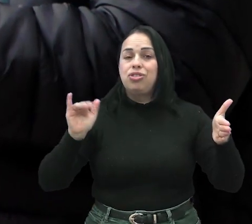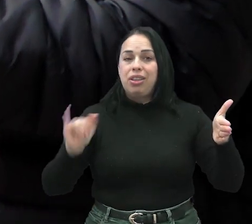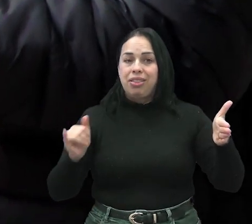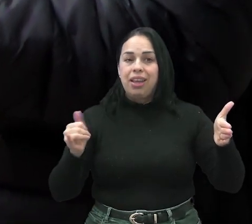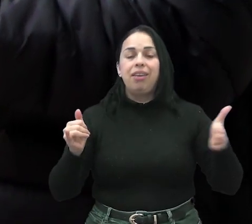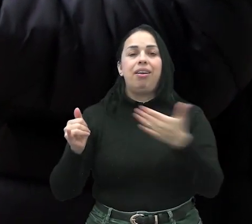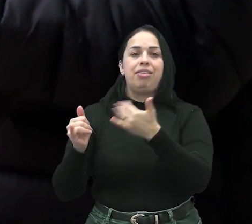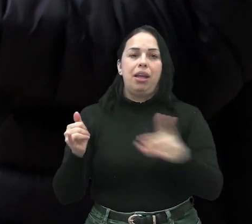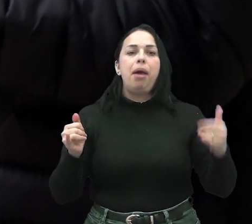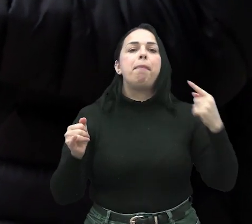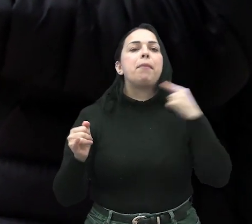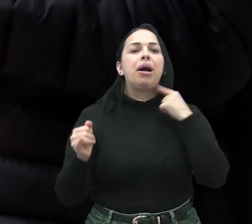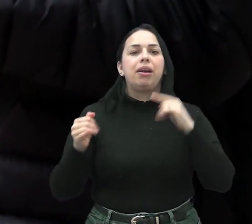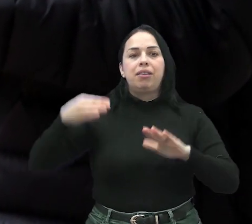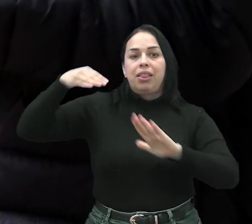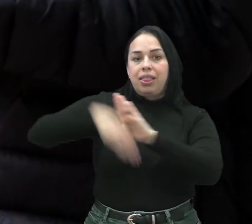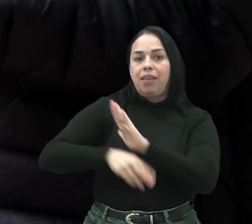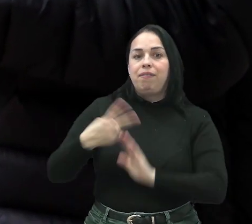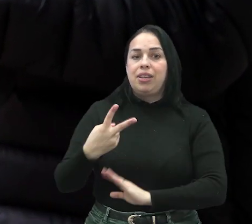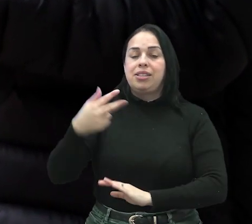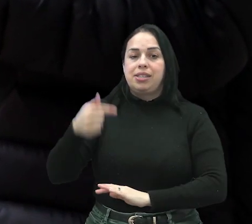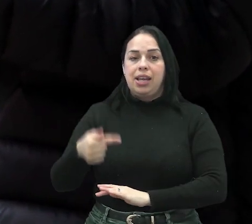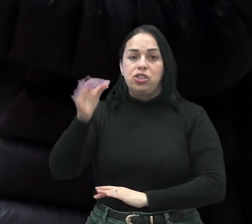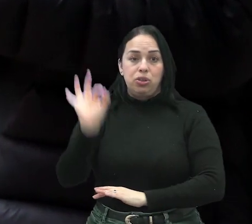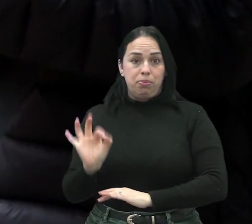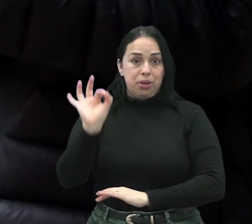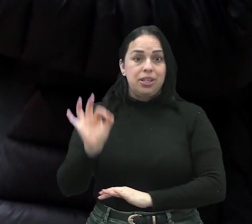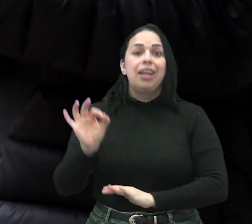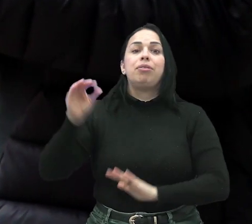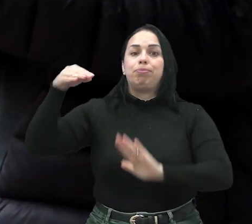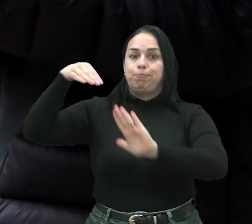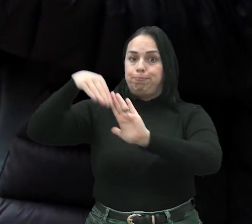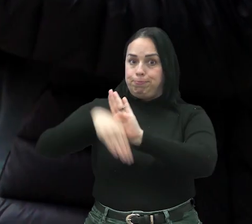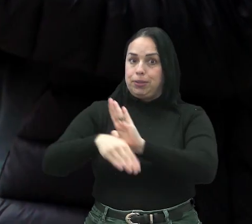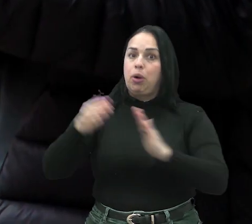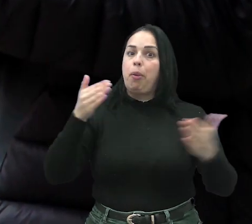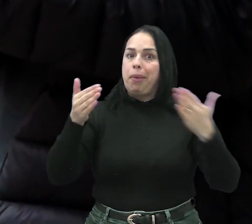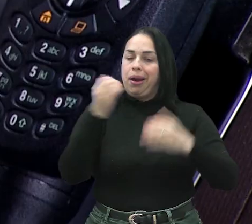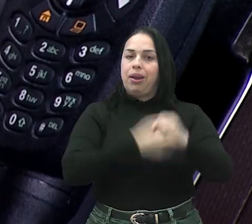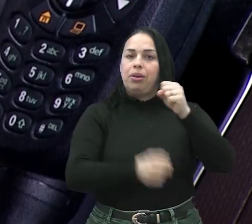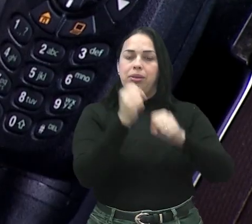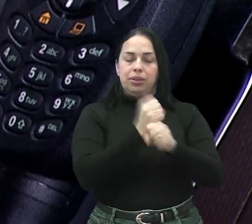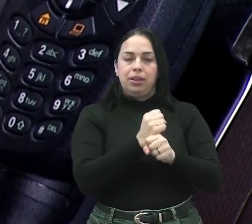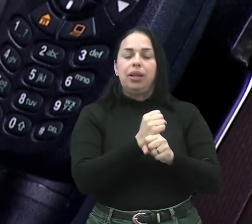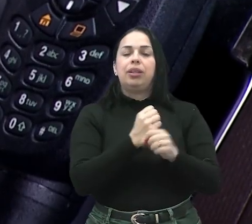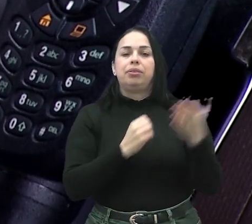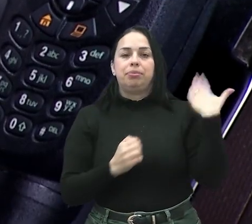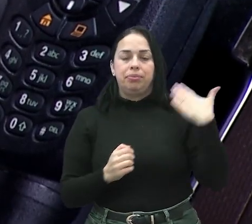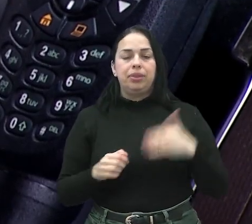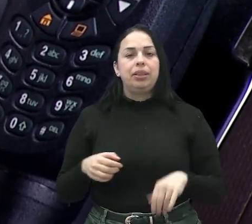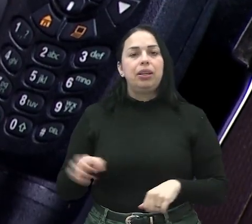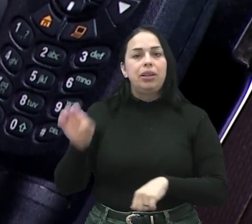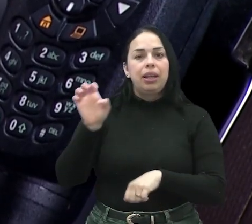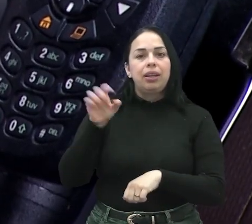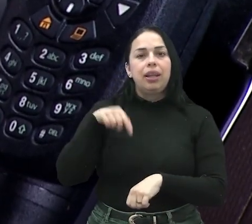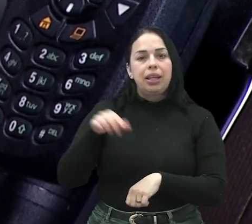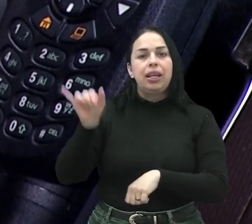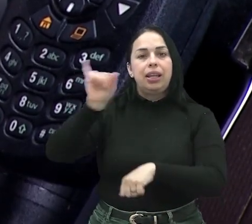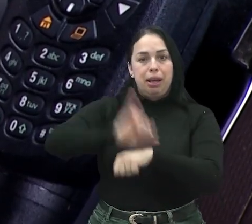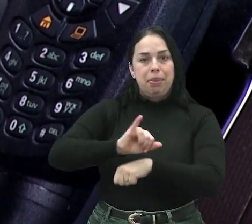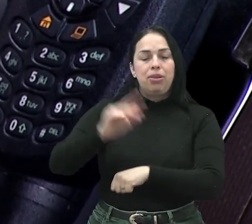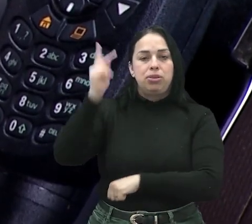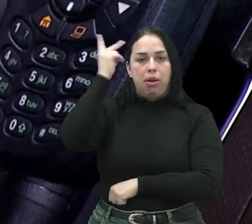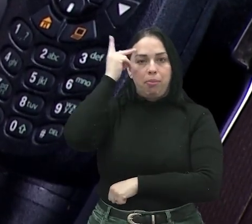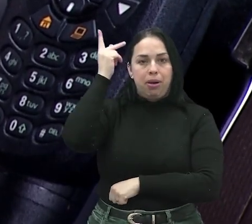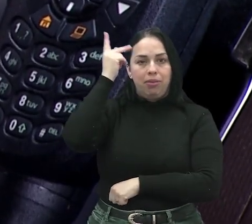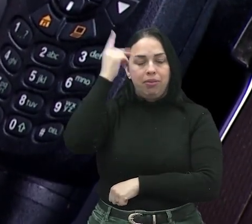de 27% em relação ao primeiro semestre de 2024. Na capital, o sistema de bloqueio